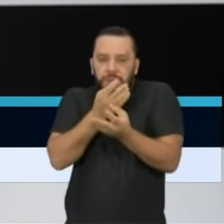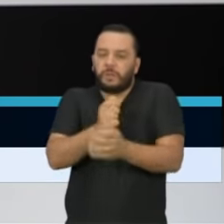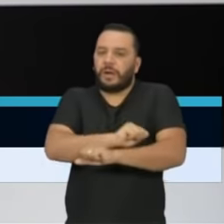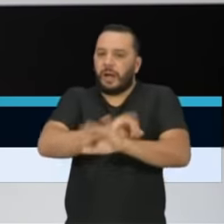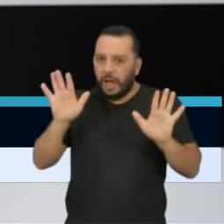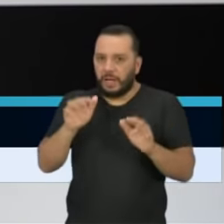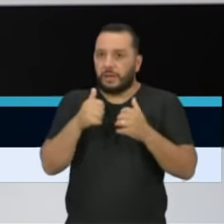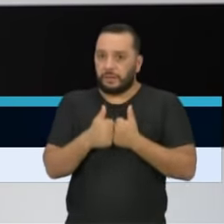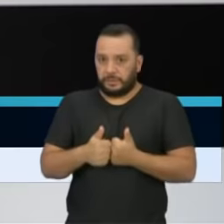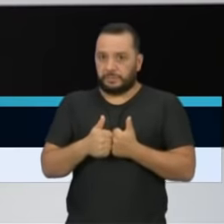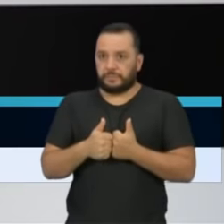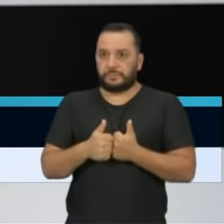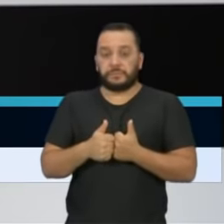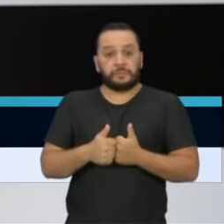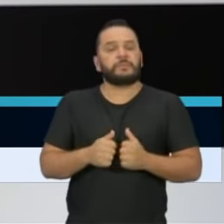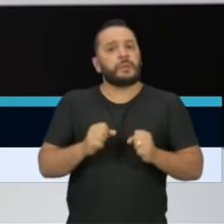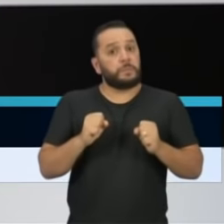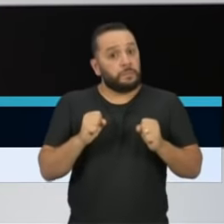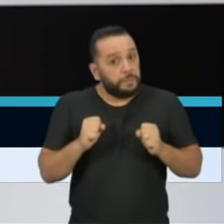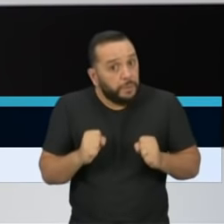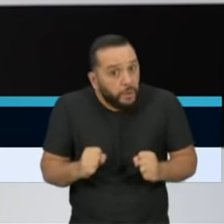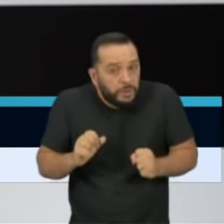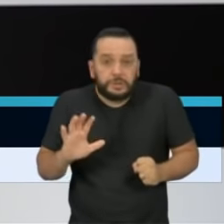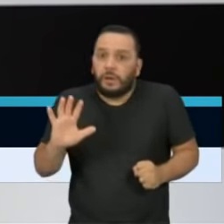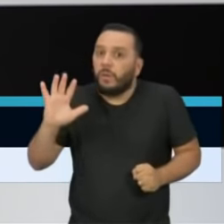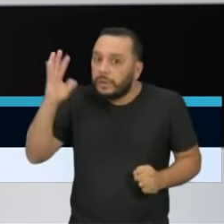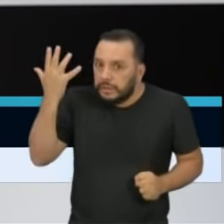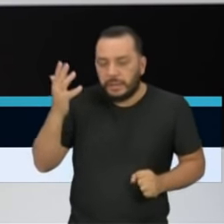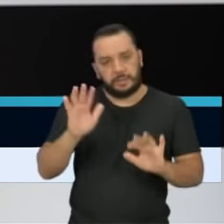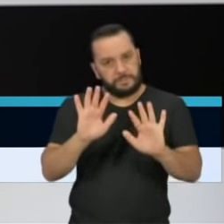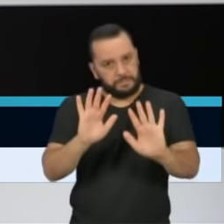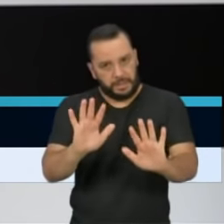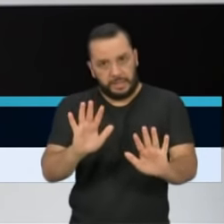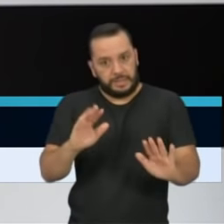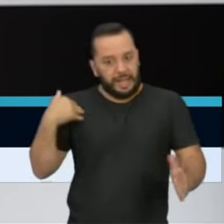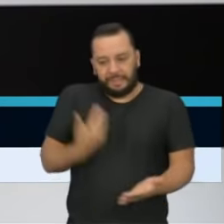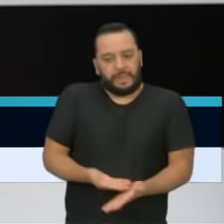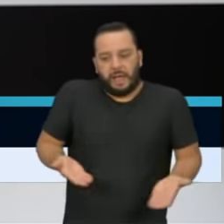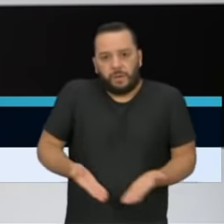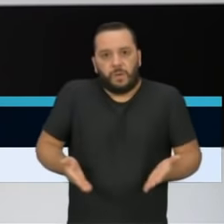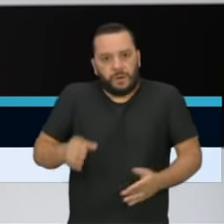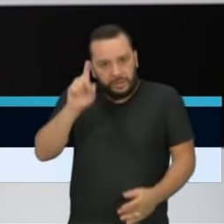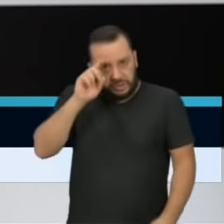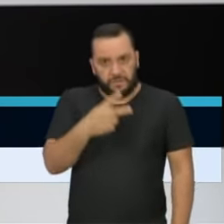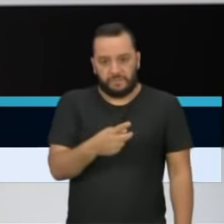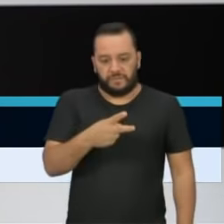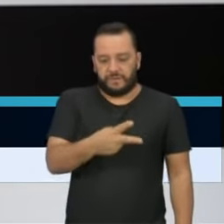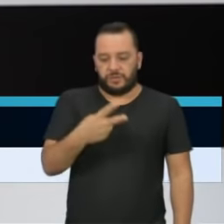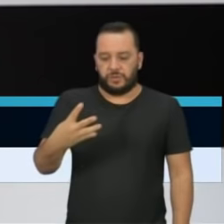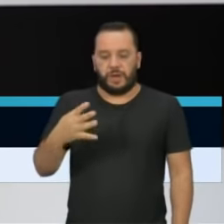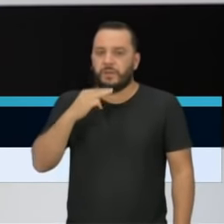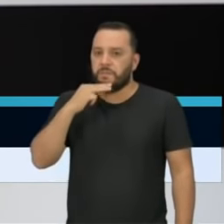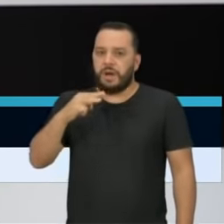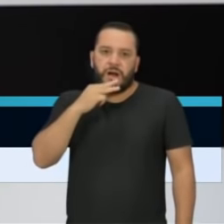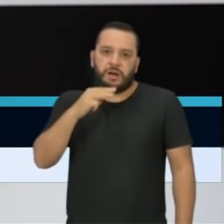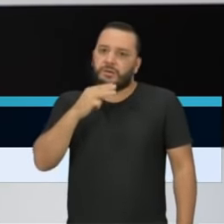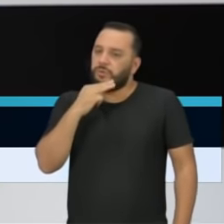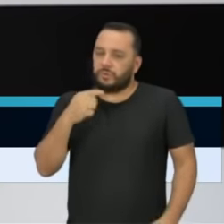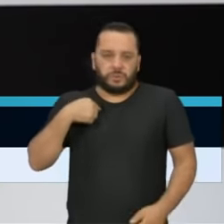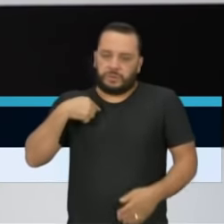informações. Eu não digo que não possamos chegar até este momento, mas até hoje, dia 24 de março, não houve